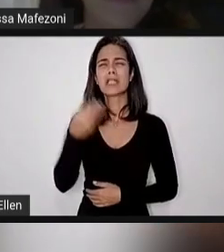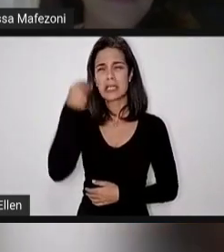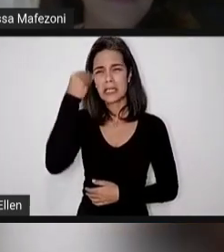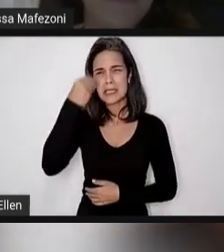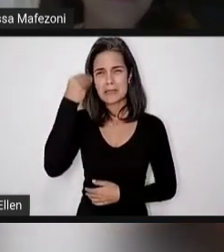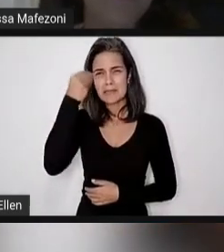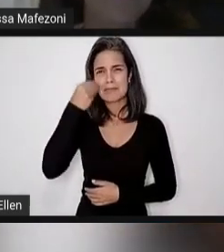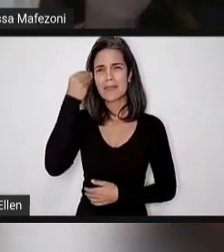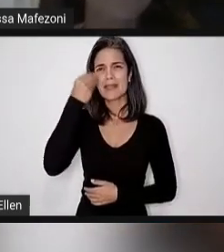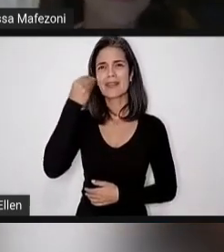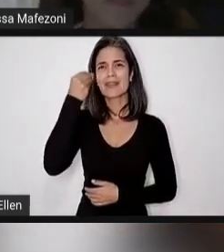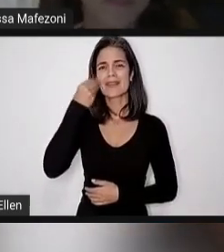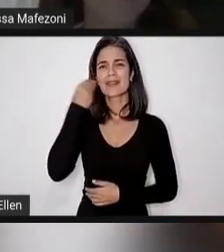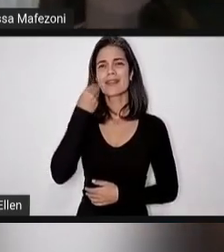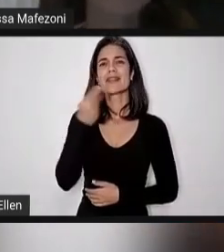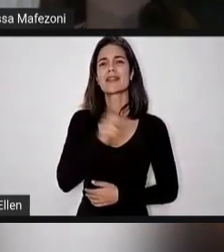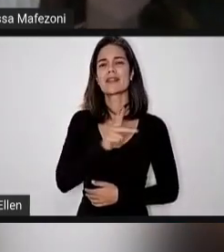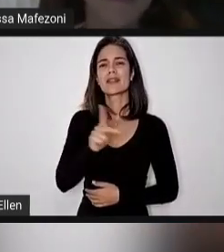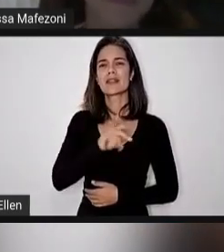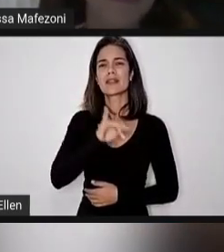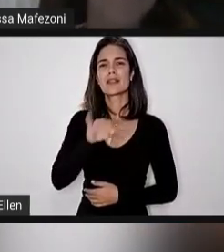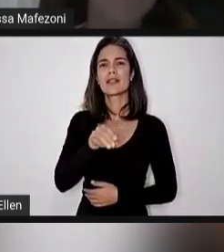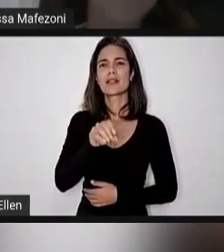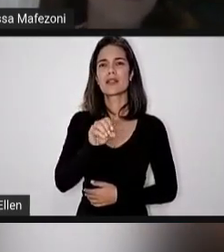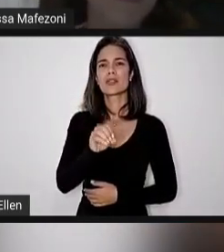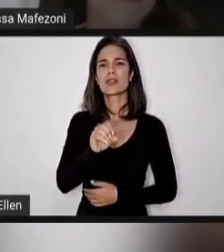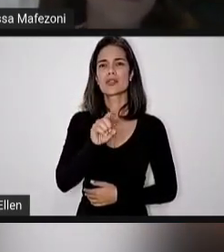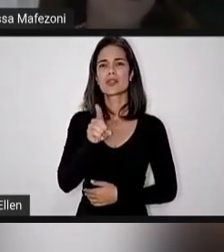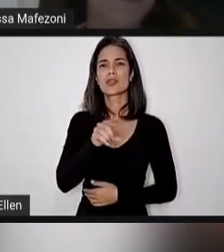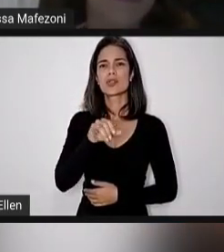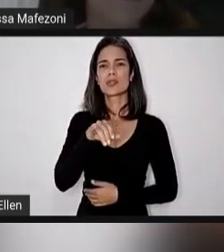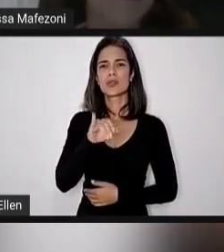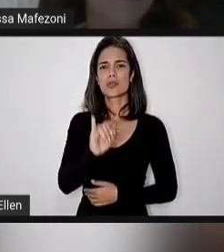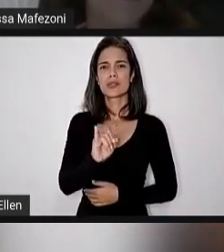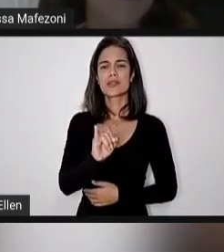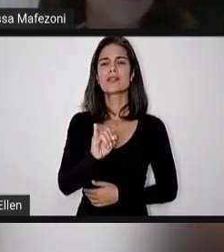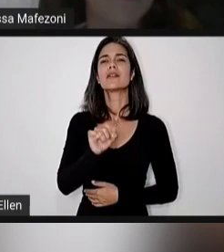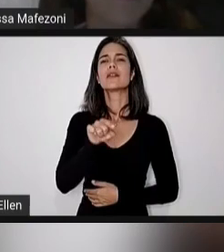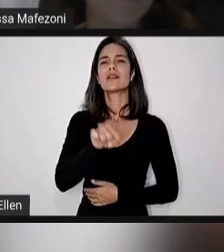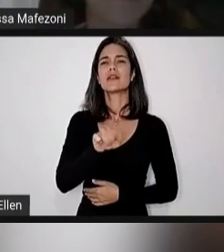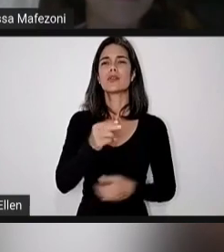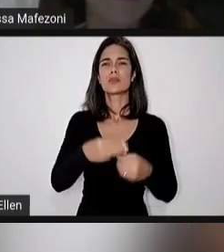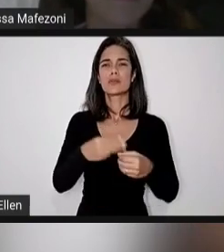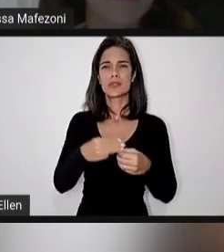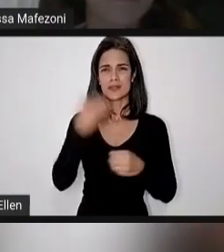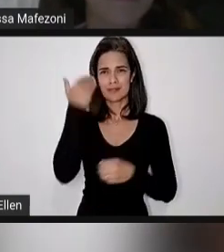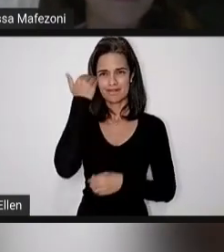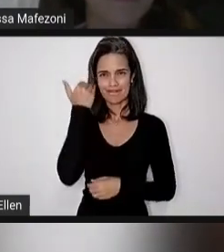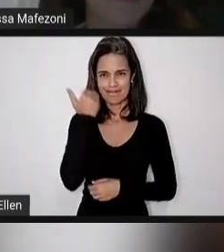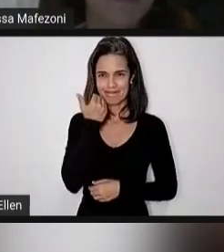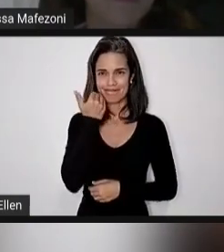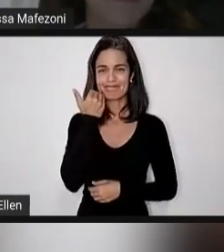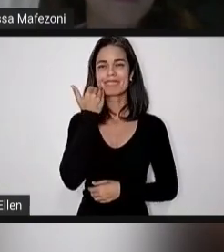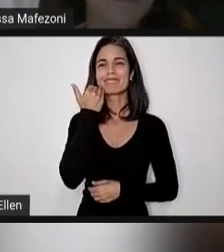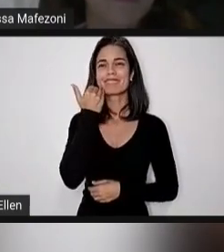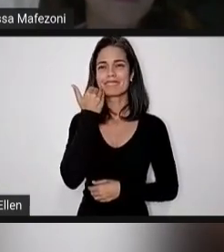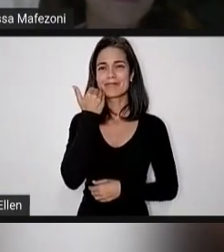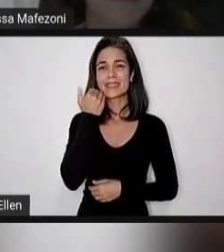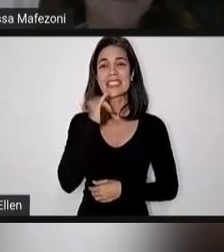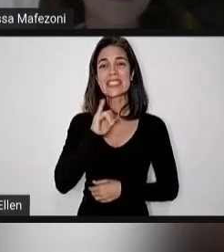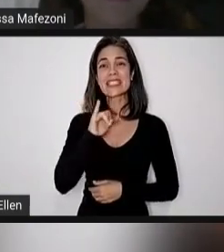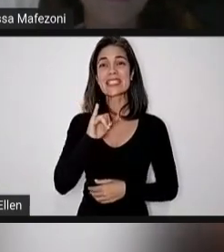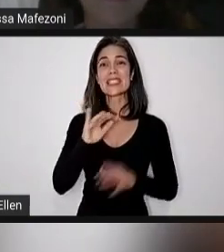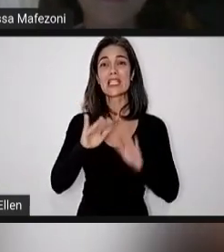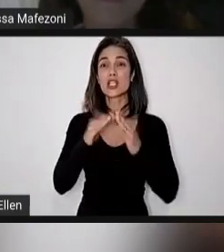vivida, né, pela professora Josi no município. Uma experiência que nos mostra que quando o envolvimento de todos